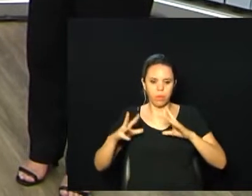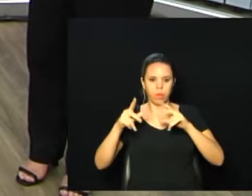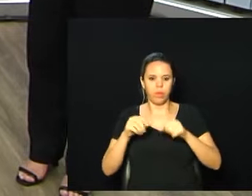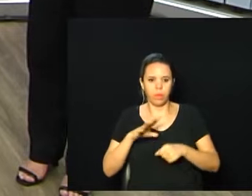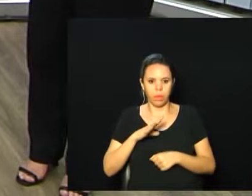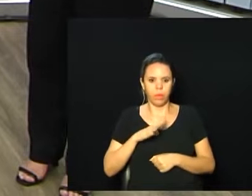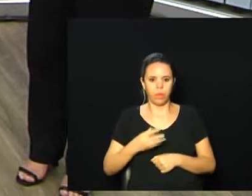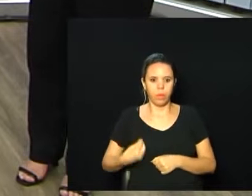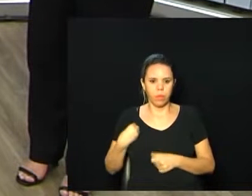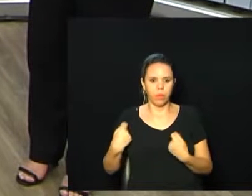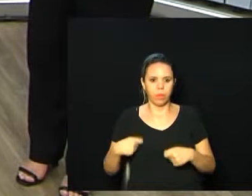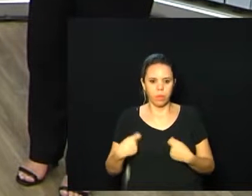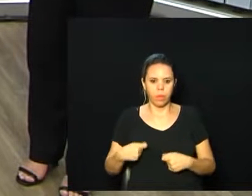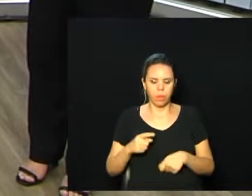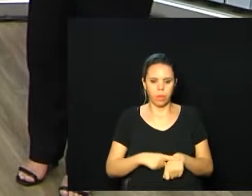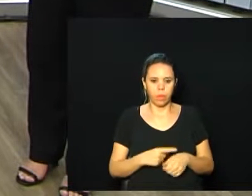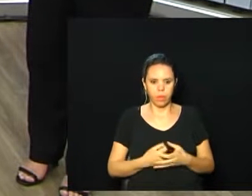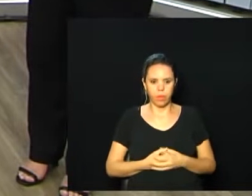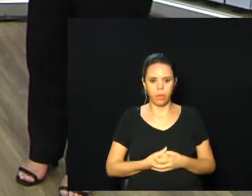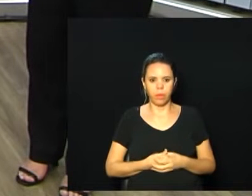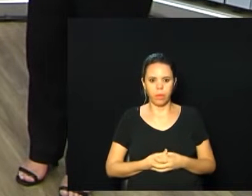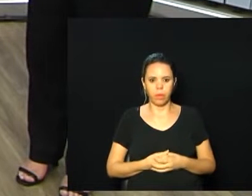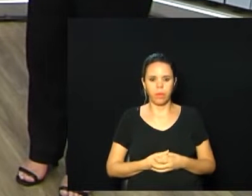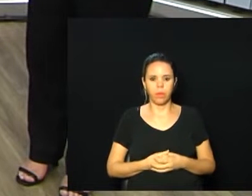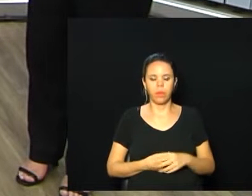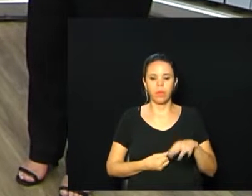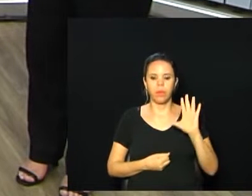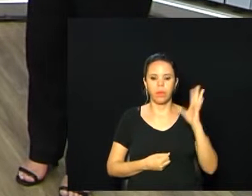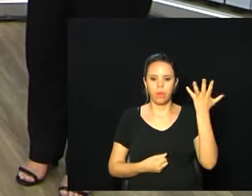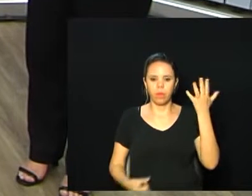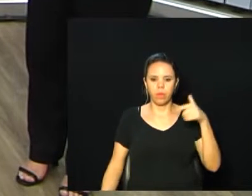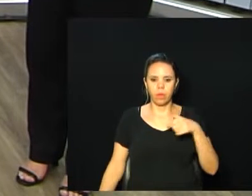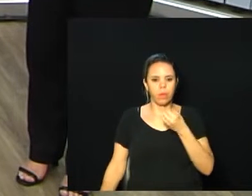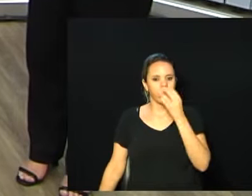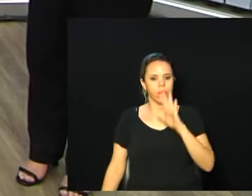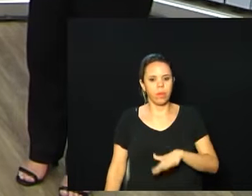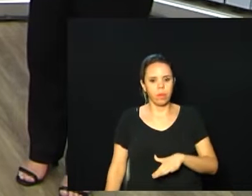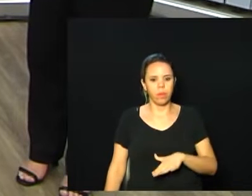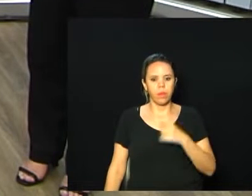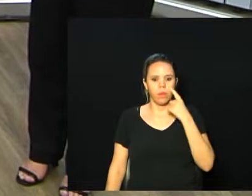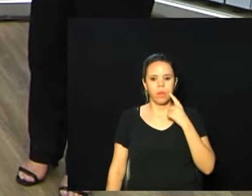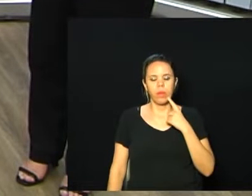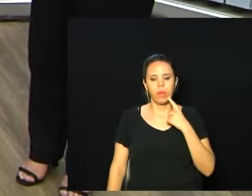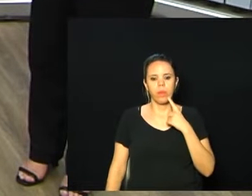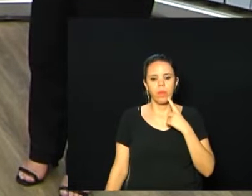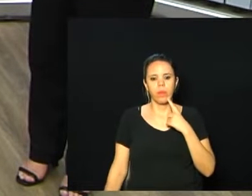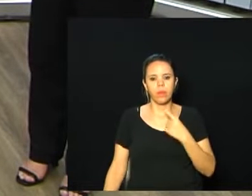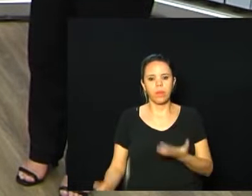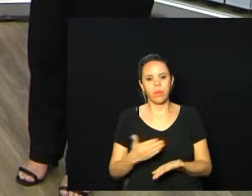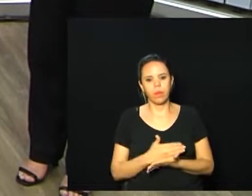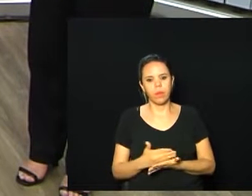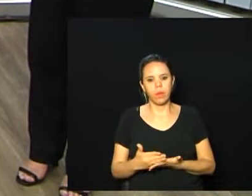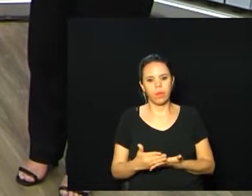as cidades estão precisando neste momento. E o que mais, Mirna, que está acontecendo aqui? Boa tarde. Boa tarde, Viviane. A gente